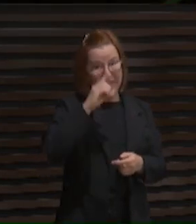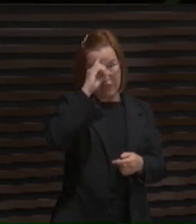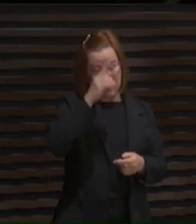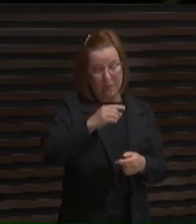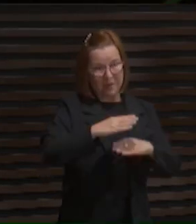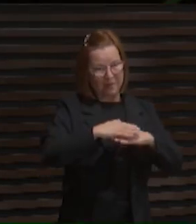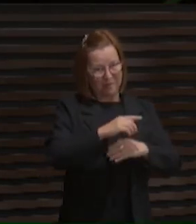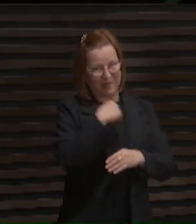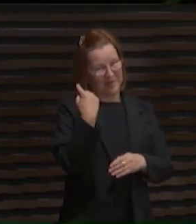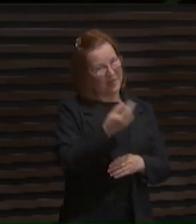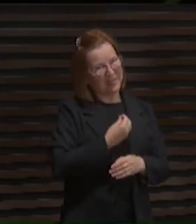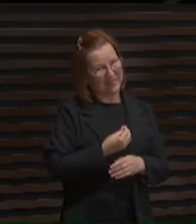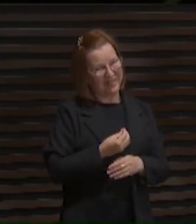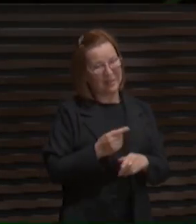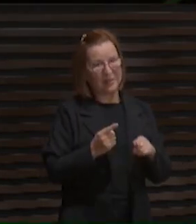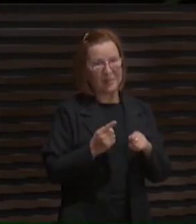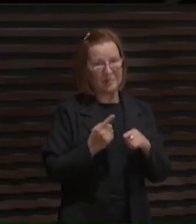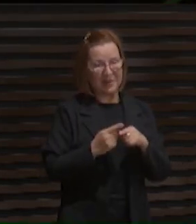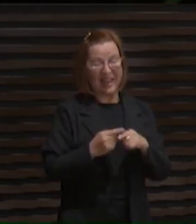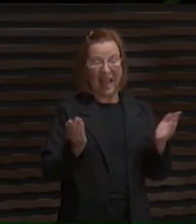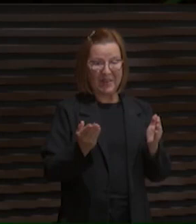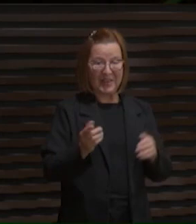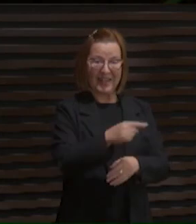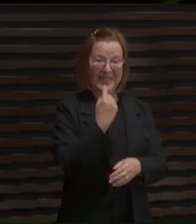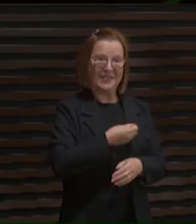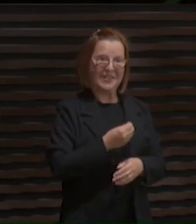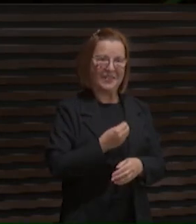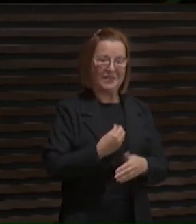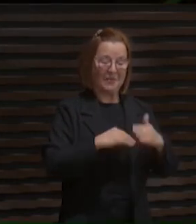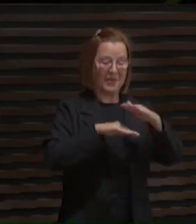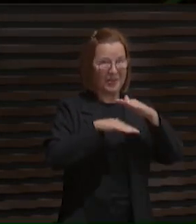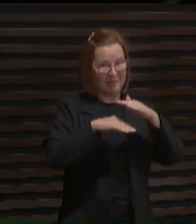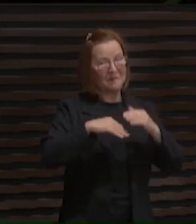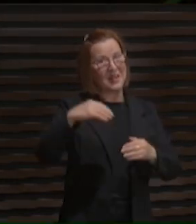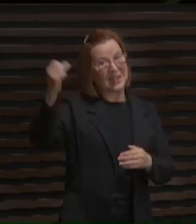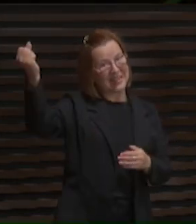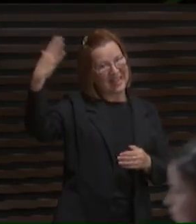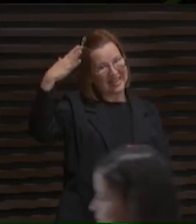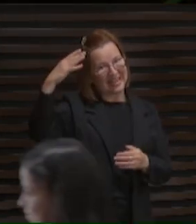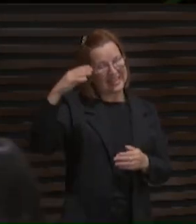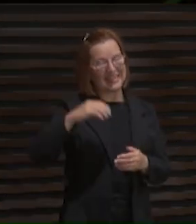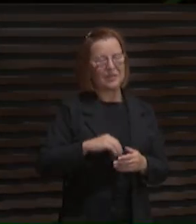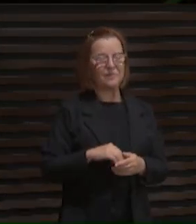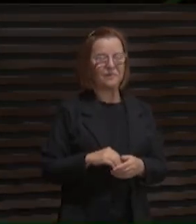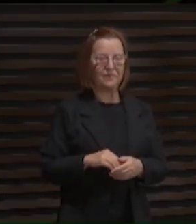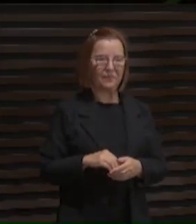E porque nós estamos na graça e não na lei. Isso é curioso. Mas nós vamos chegar lá. Então, olhando esse